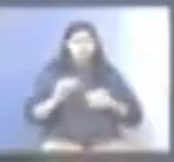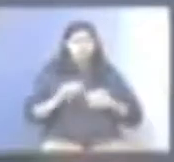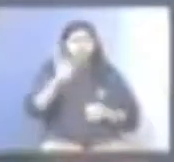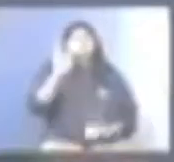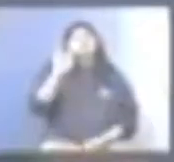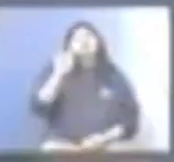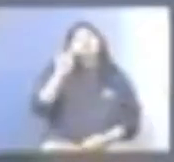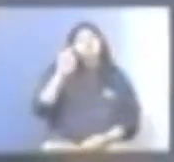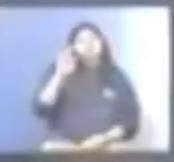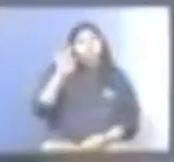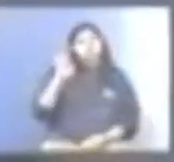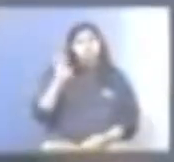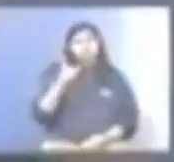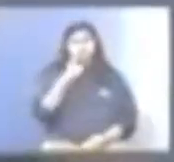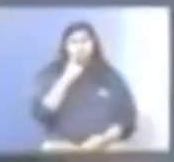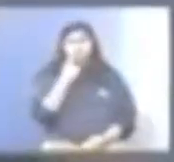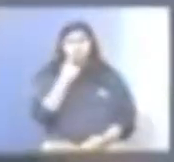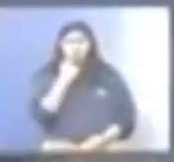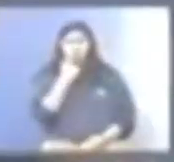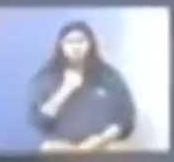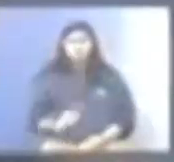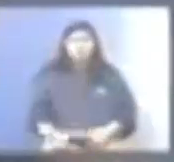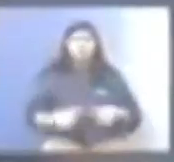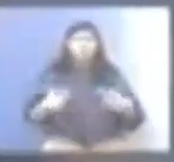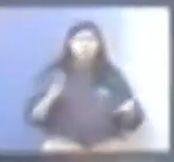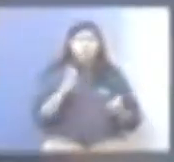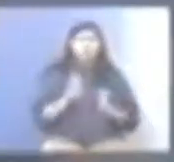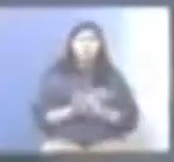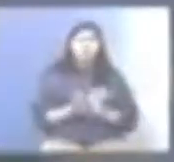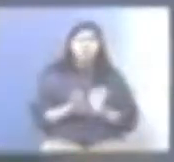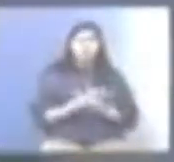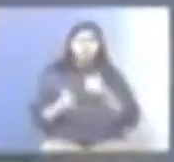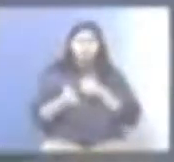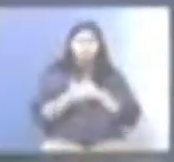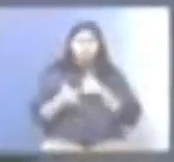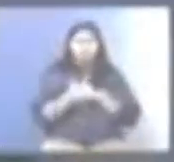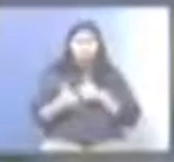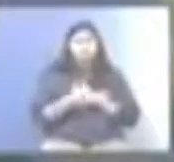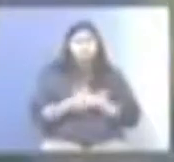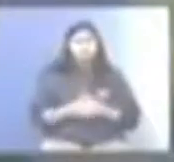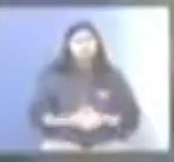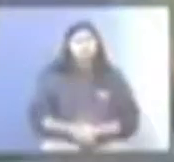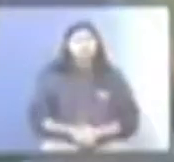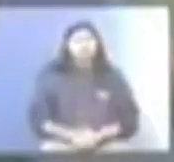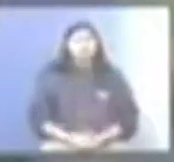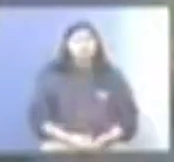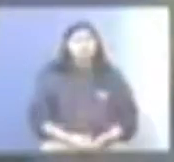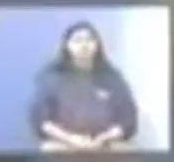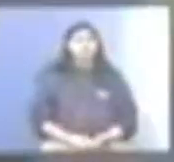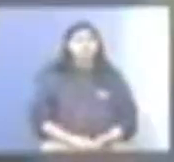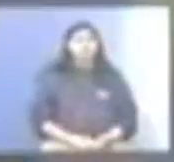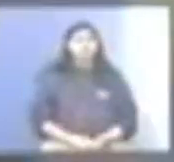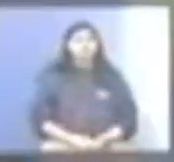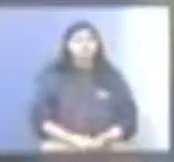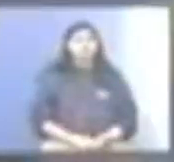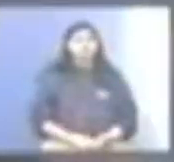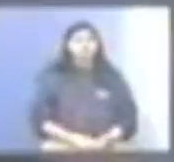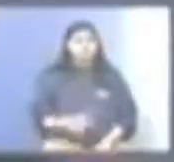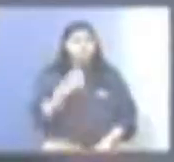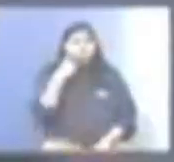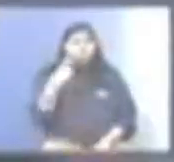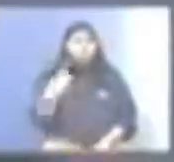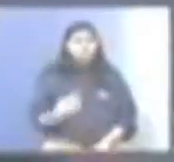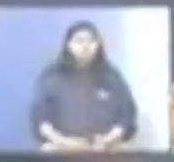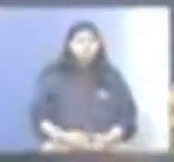tapete vermelho. E quando eu cheguei perto, aqui um tapete vermelho assim, né? Quando eu cheguei perto, eu